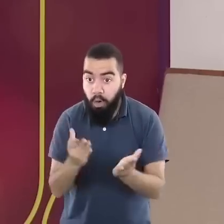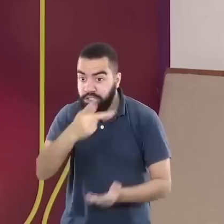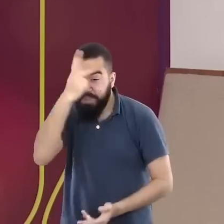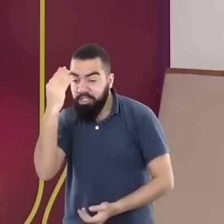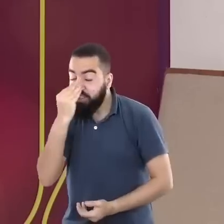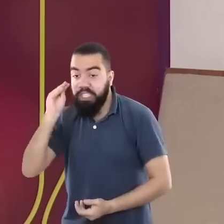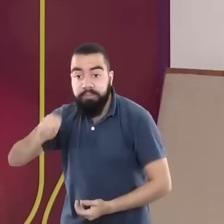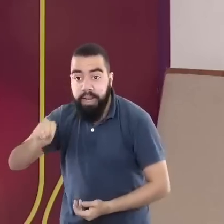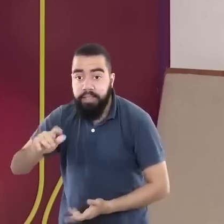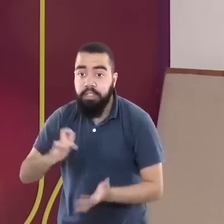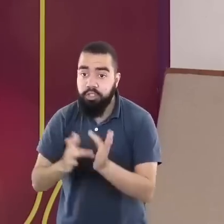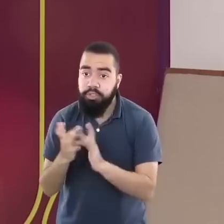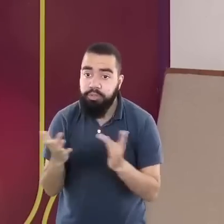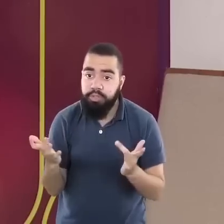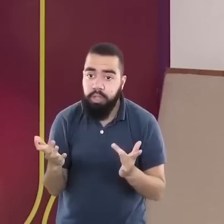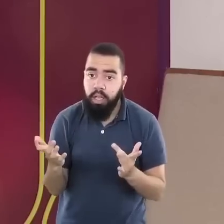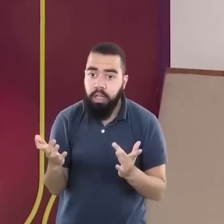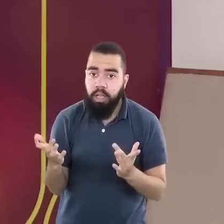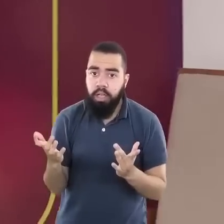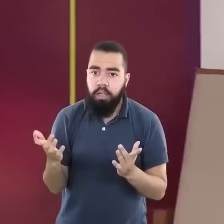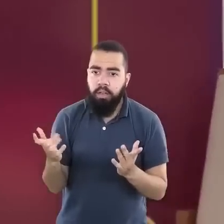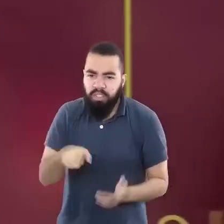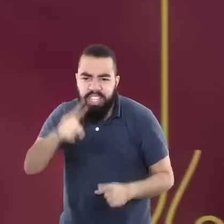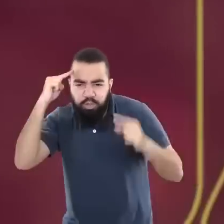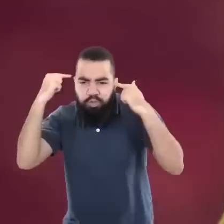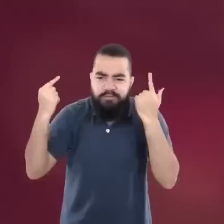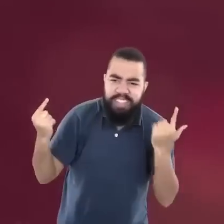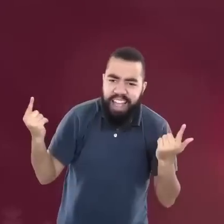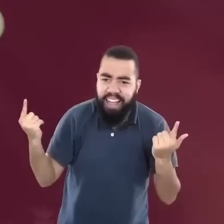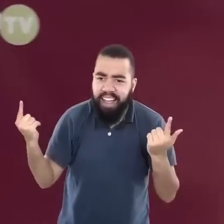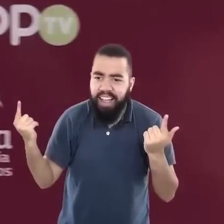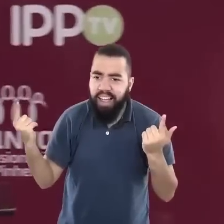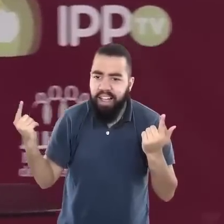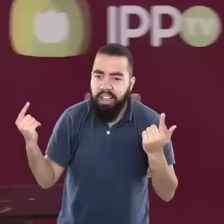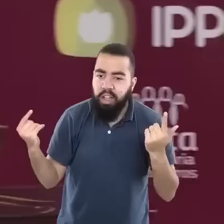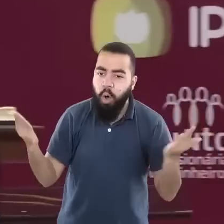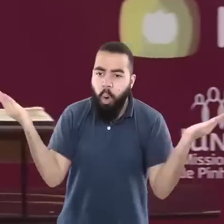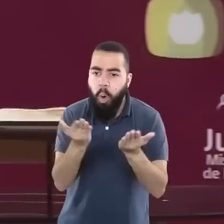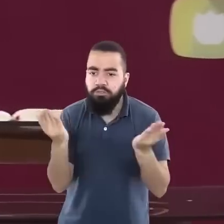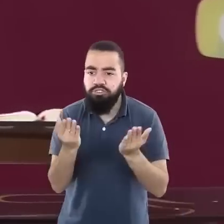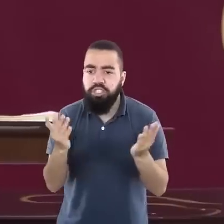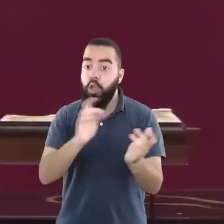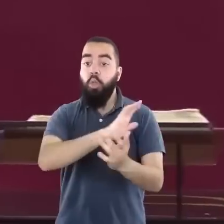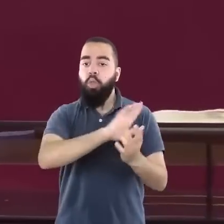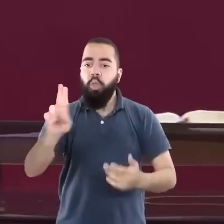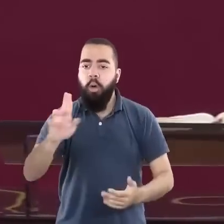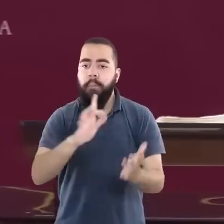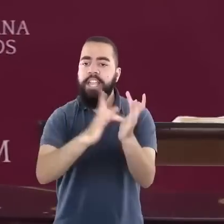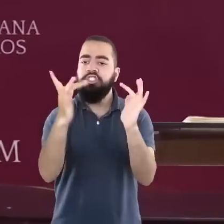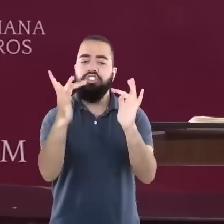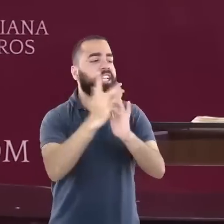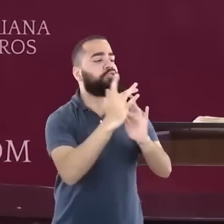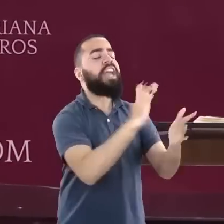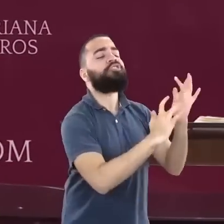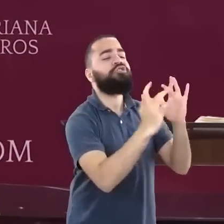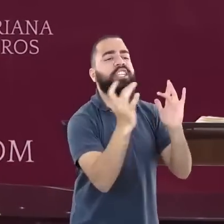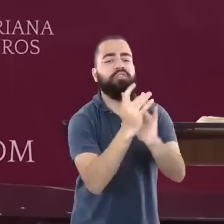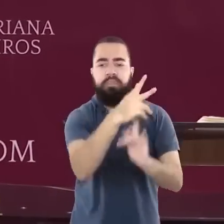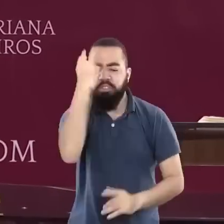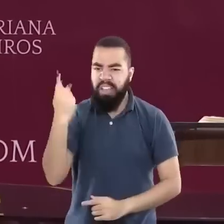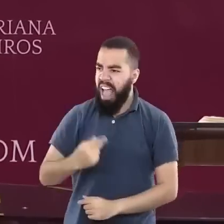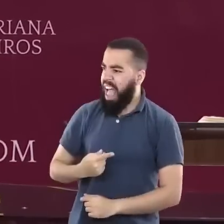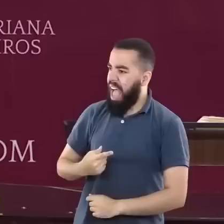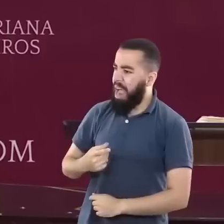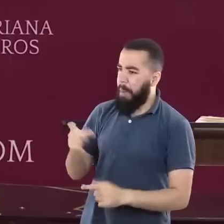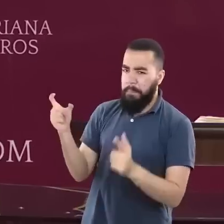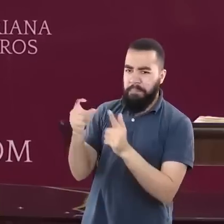hoje Você tem alguma dúvida que hoje falar desse nome de Jesus em alguns lugares parece falar uma palavra